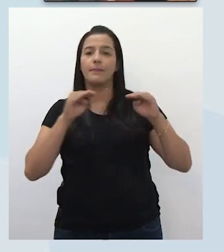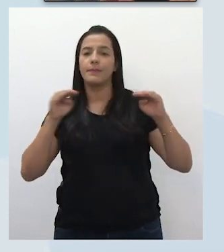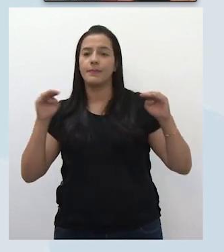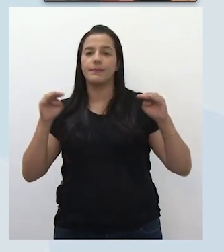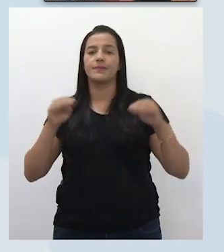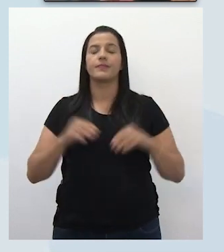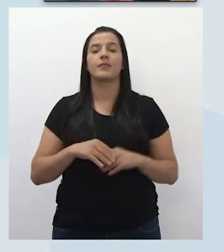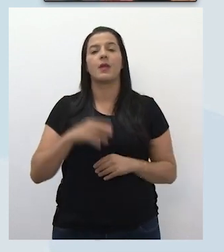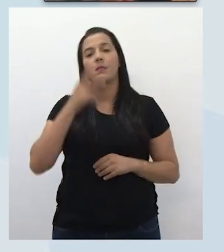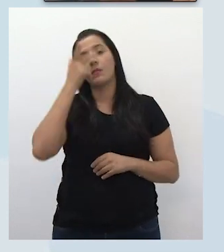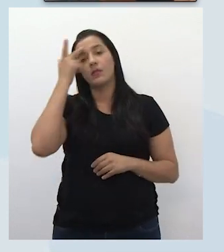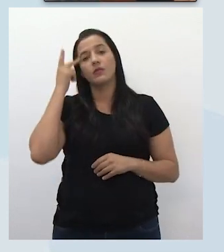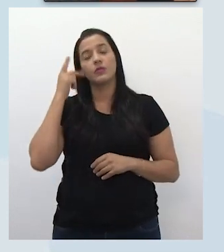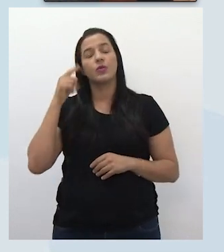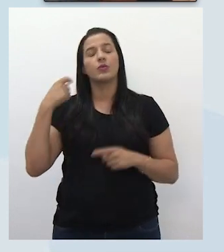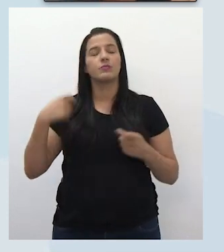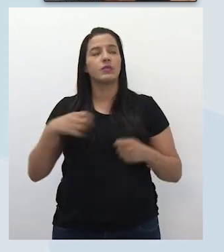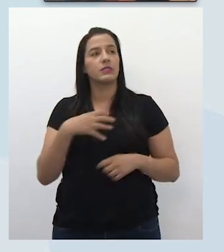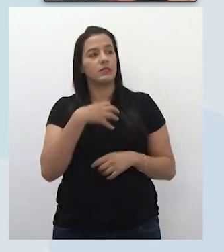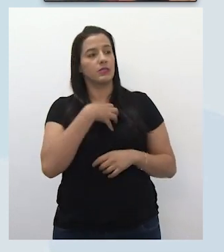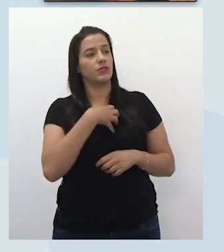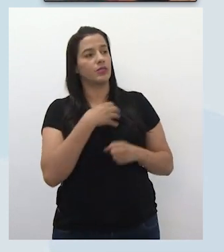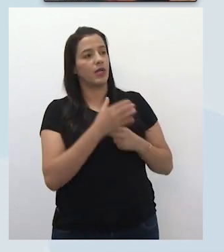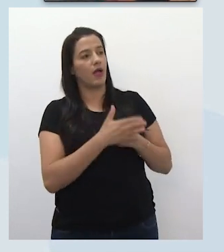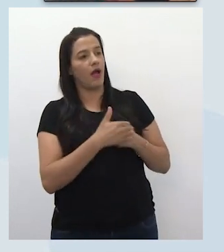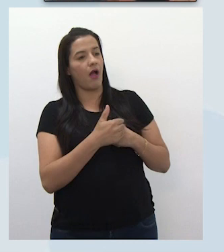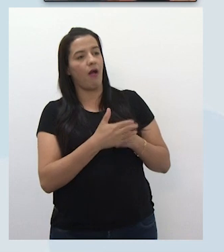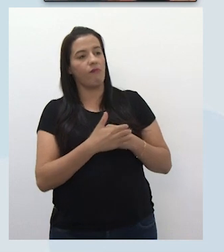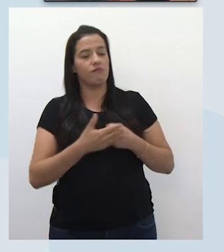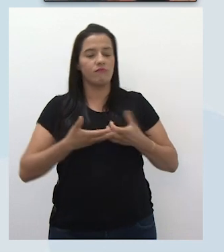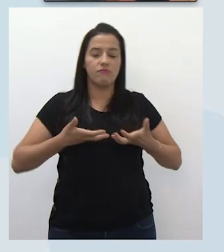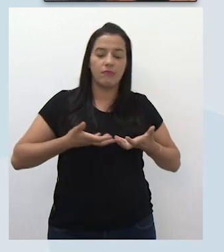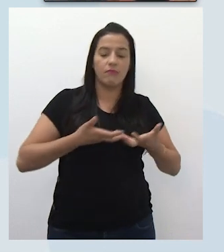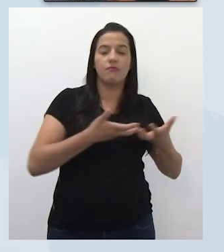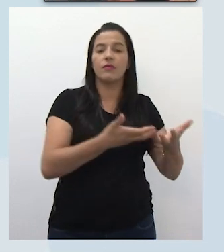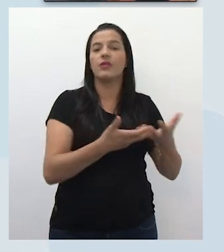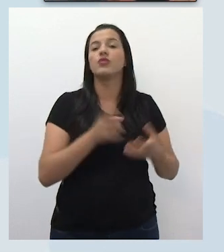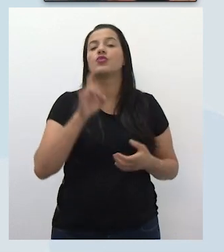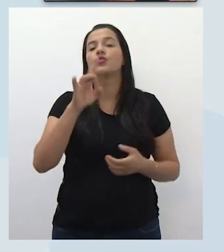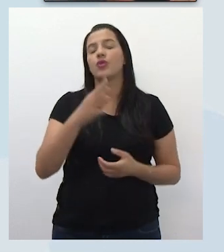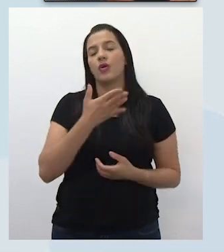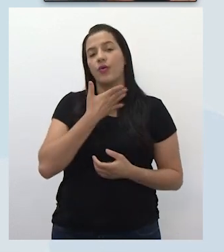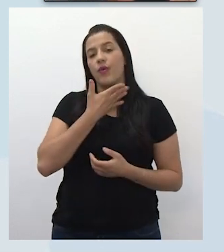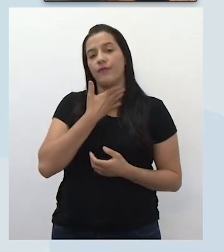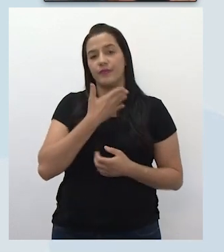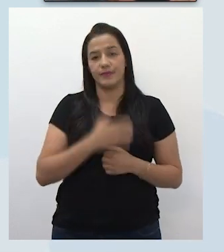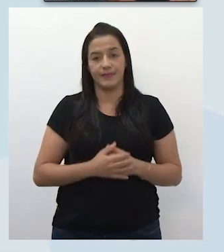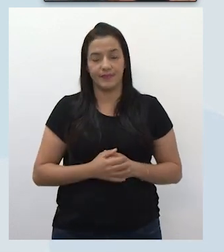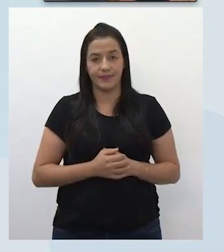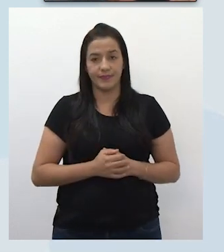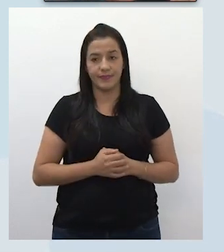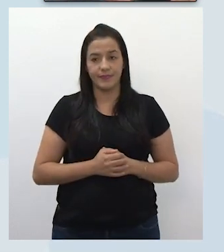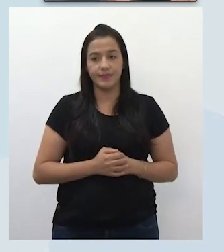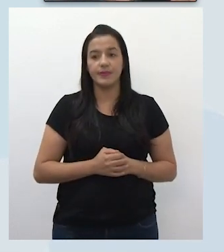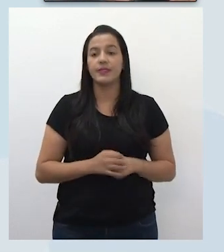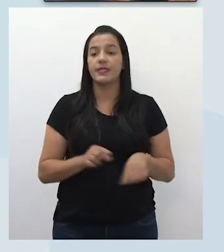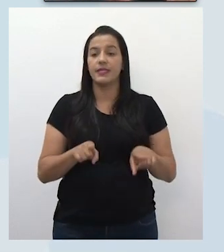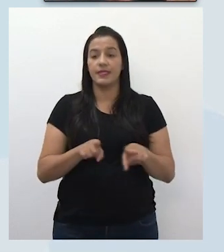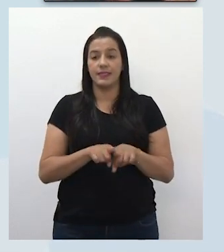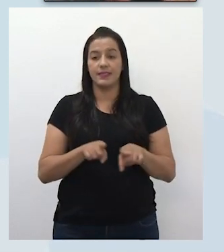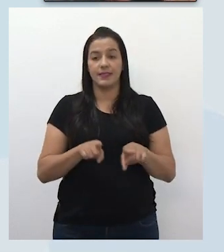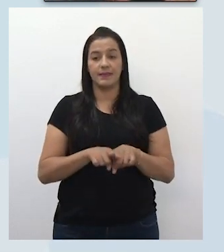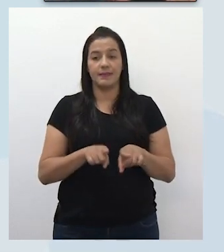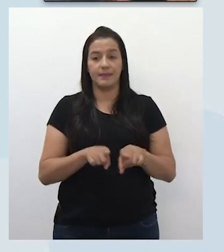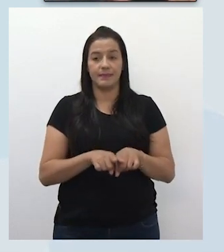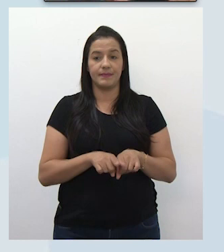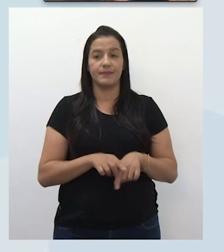precisamos acalmar e acolher só com o nosso tom de voz. Além disso, nós temos